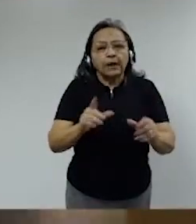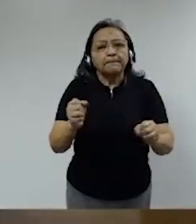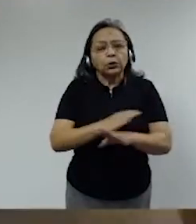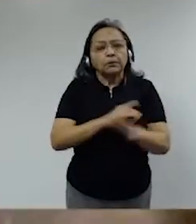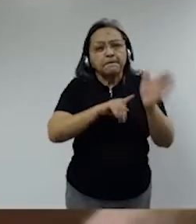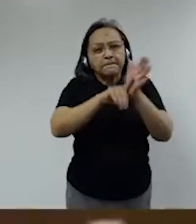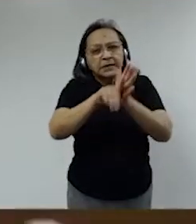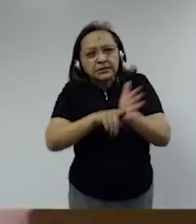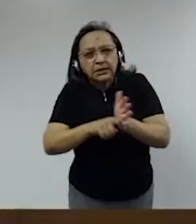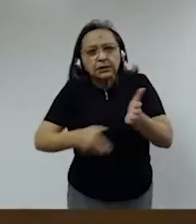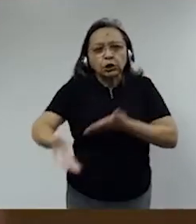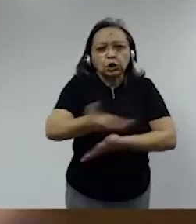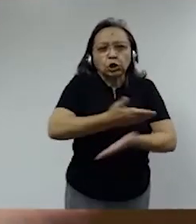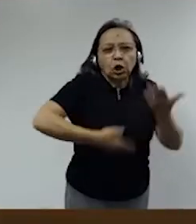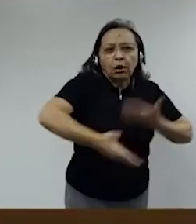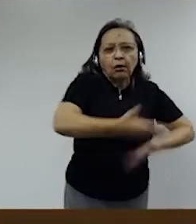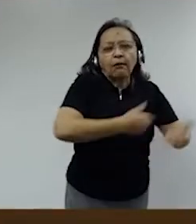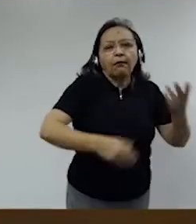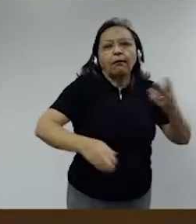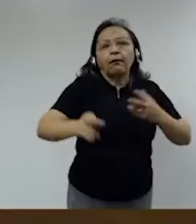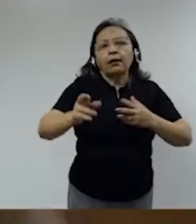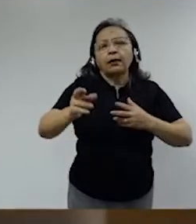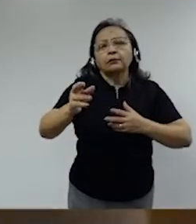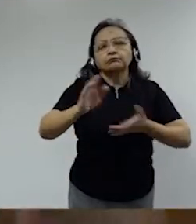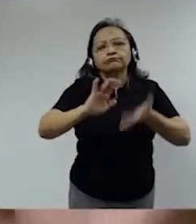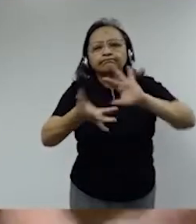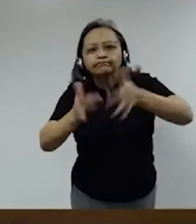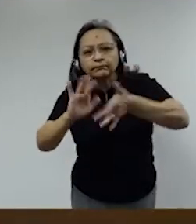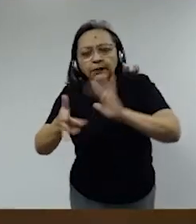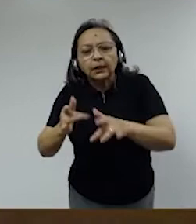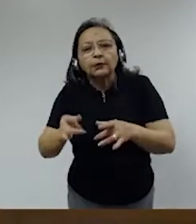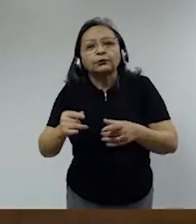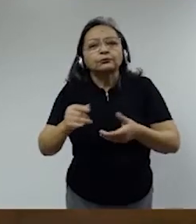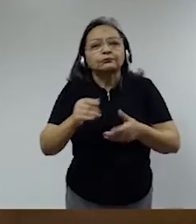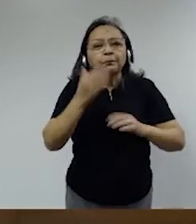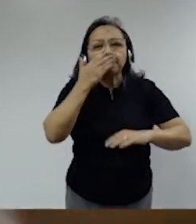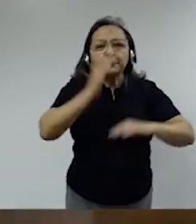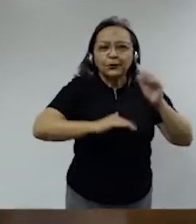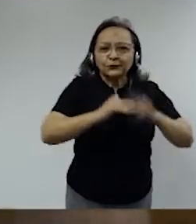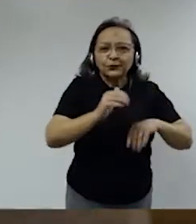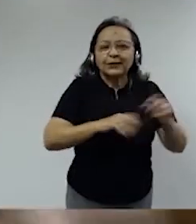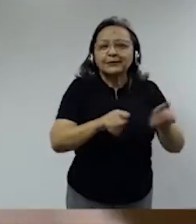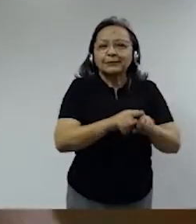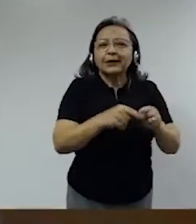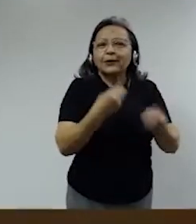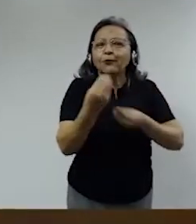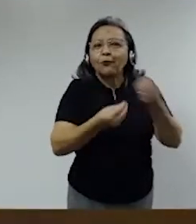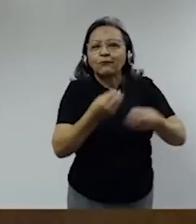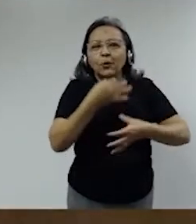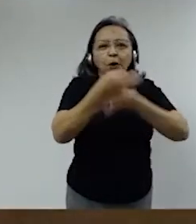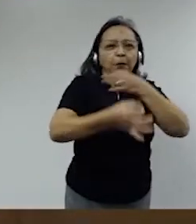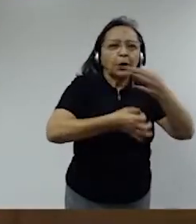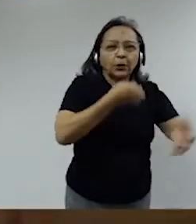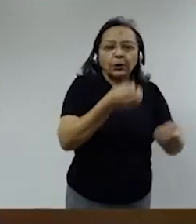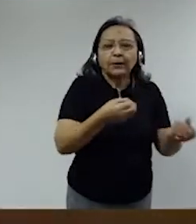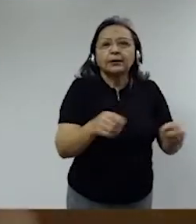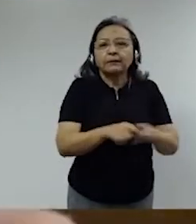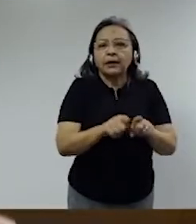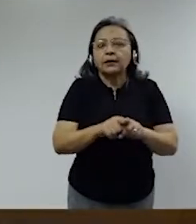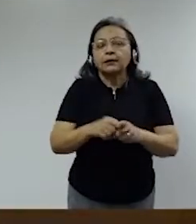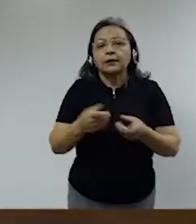de trocas de informações entre profissionais, reduzindo também o tempo de atendimento com diagnósticos especializados,